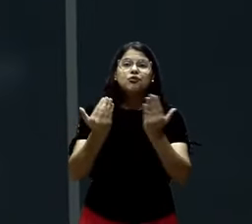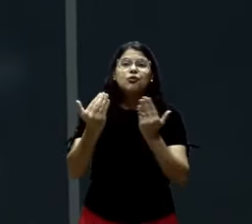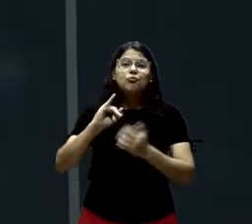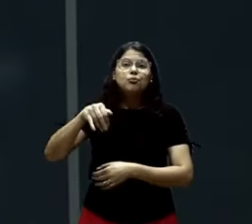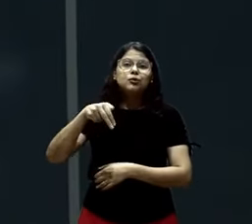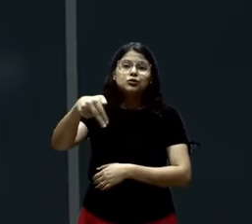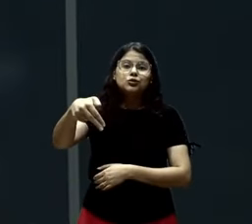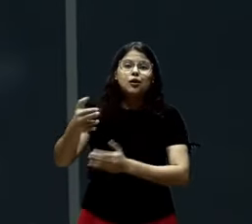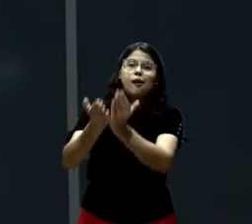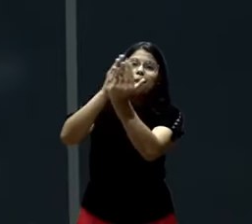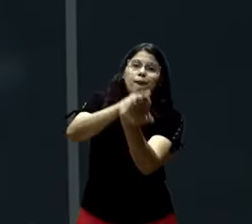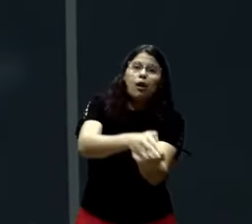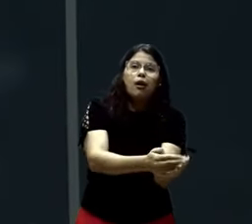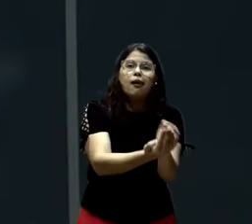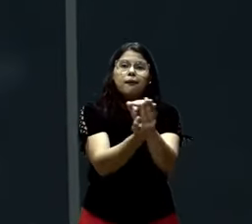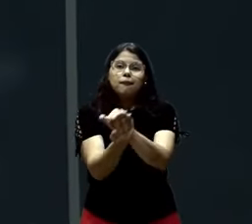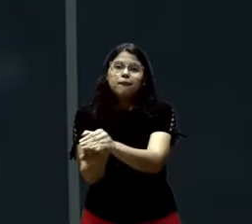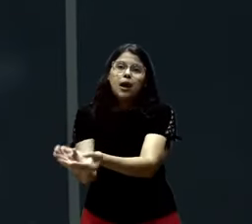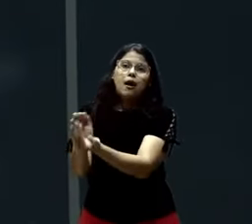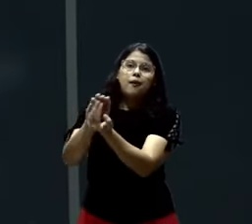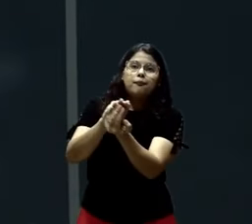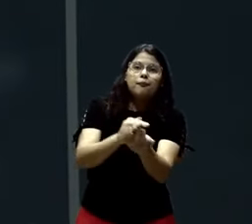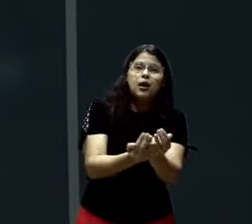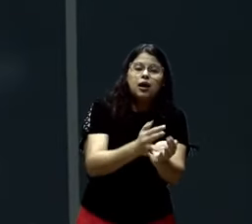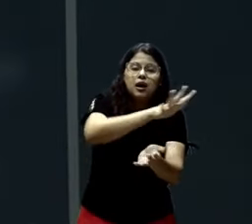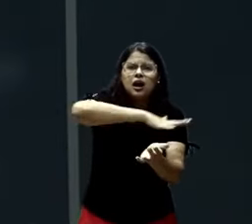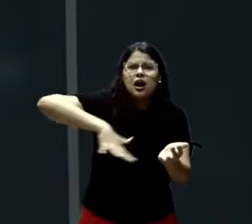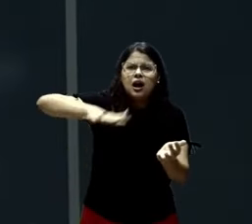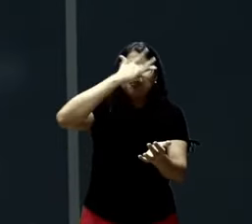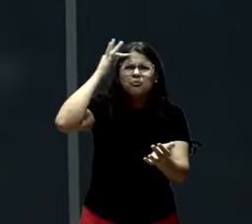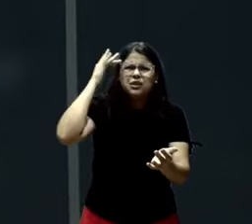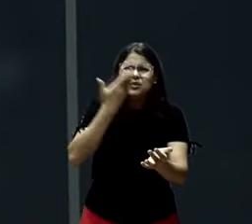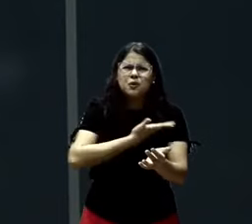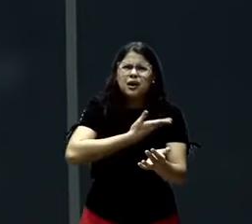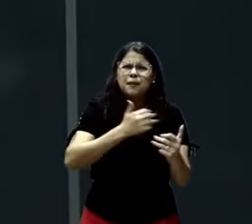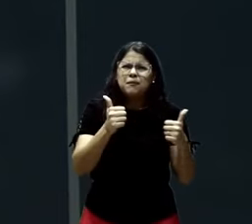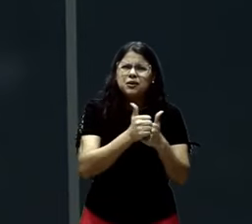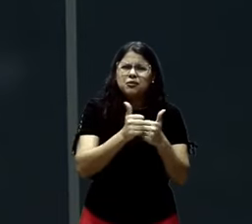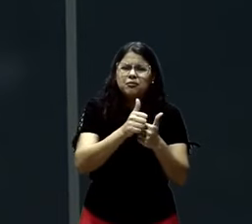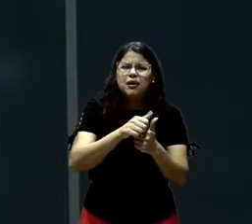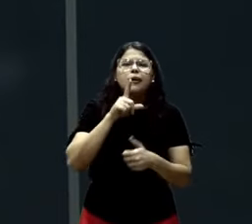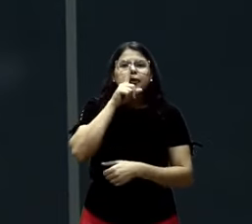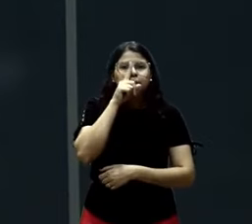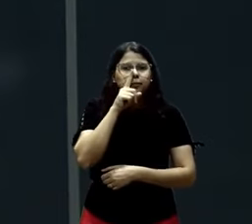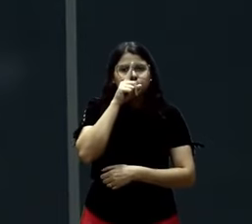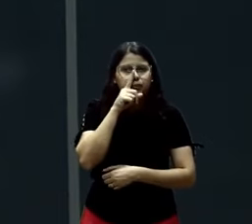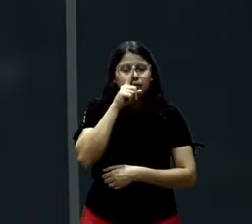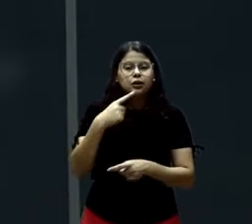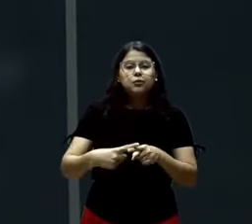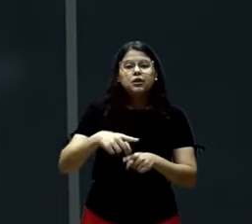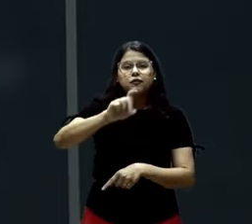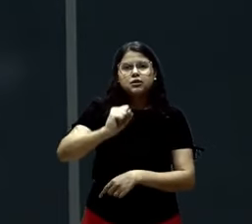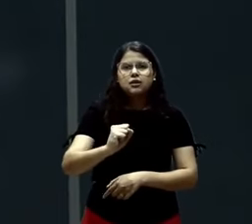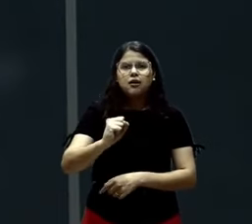O barco vai balançar, você vai colocar muita gente em perigo. Tudo por causa da sua rebeldia, da sua